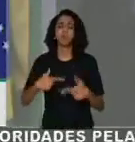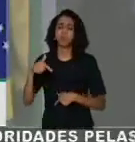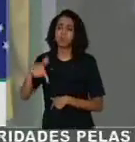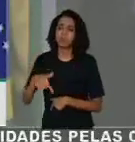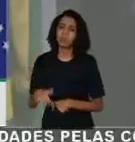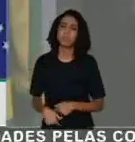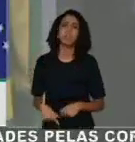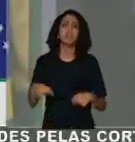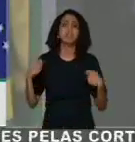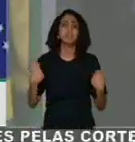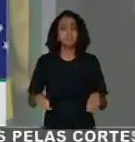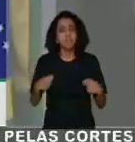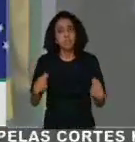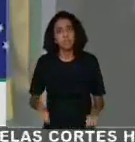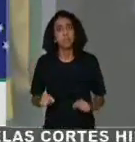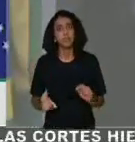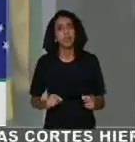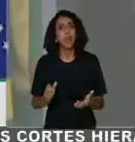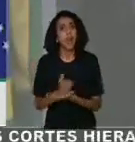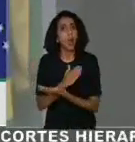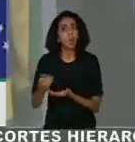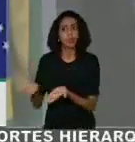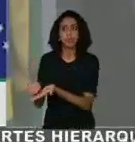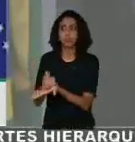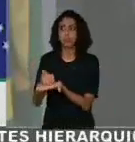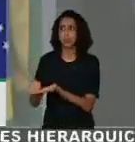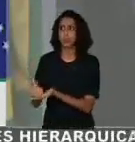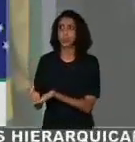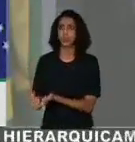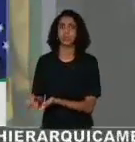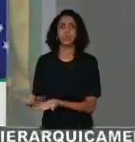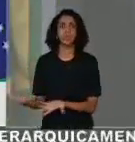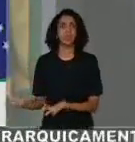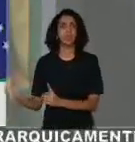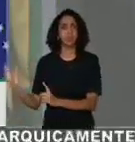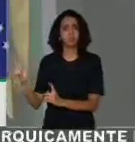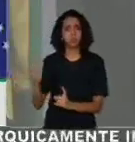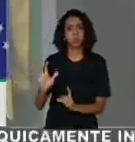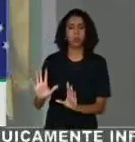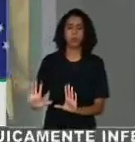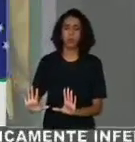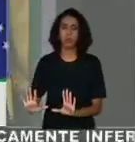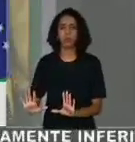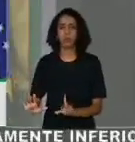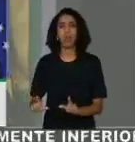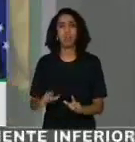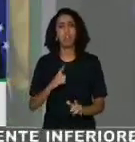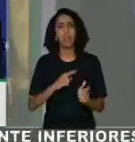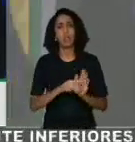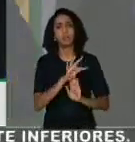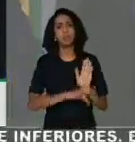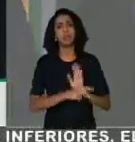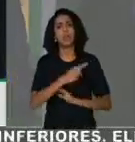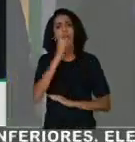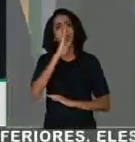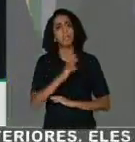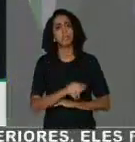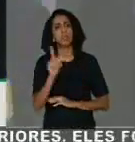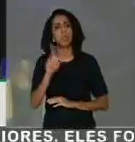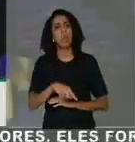volúpia dos capitalistas selvagens. Há um texto que diz que o Brasil é socialista.